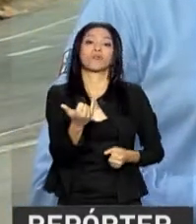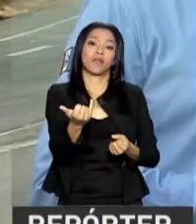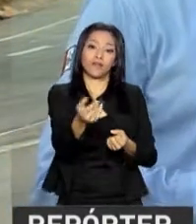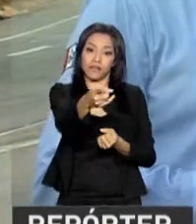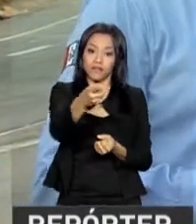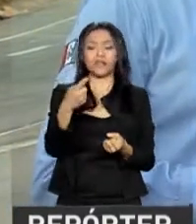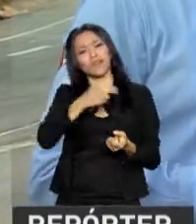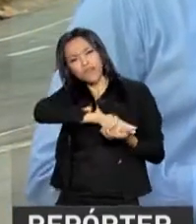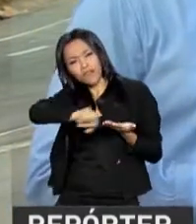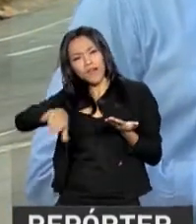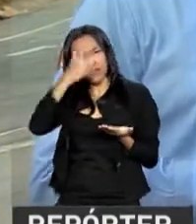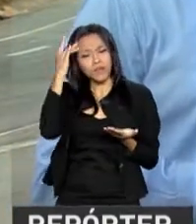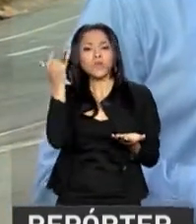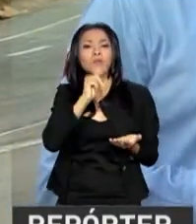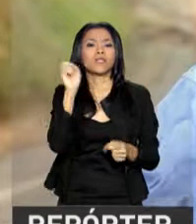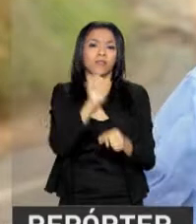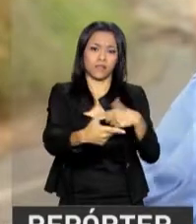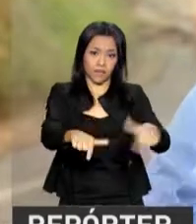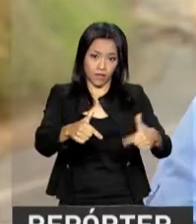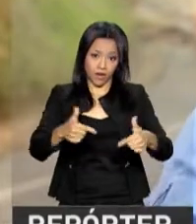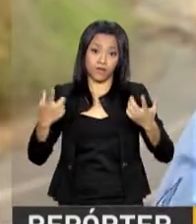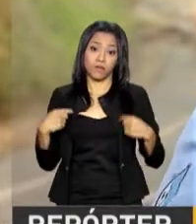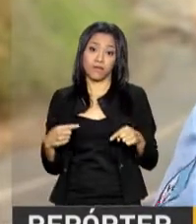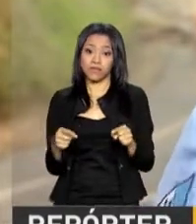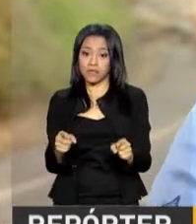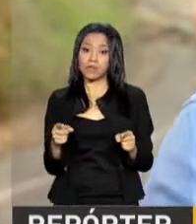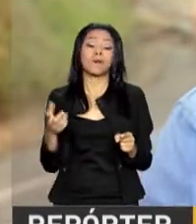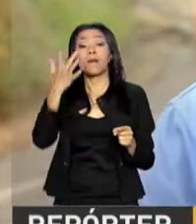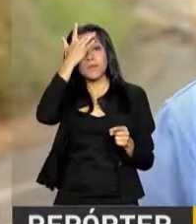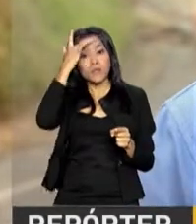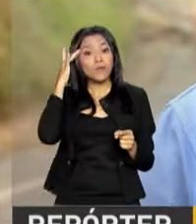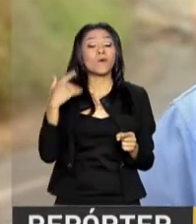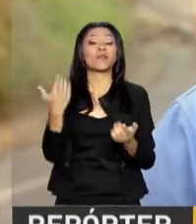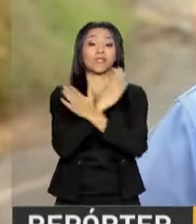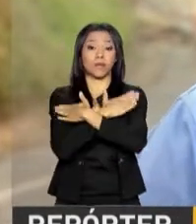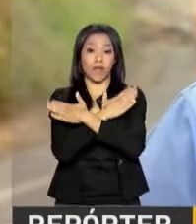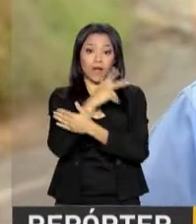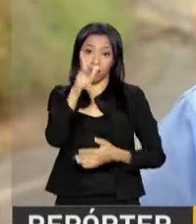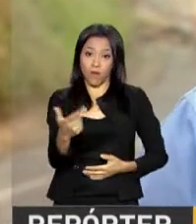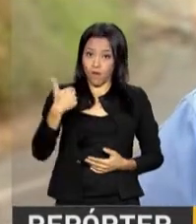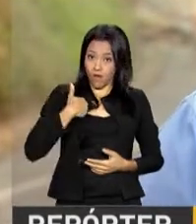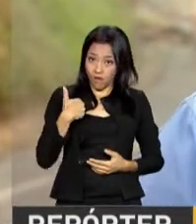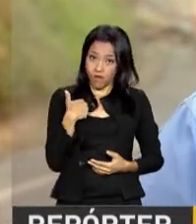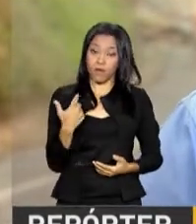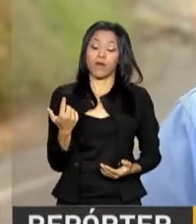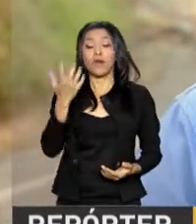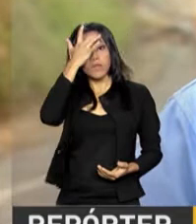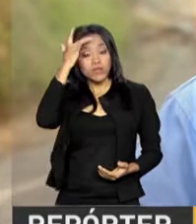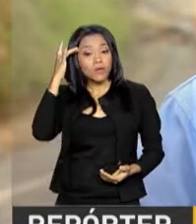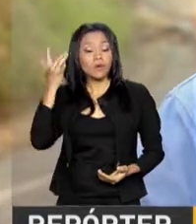muitos moradores arrumaram emprego pessoas que talvez empregado igual a mim pessoas que